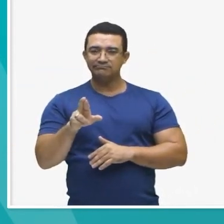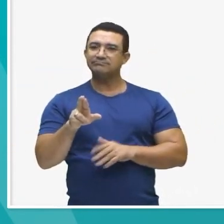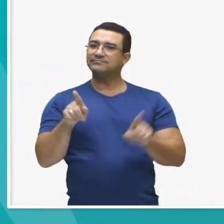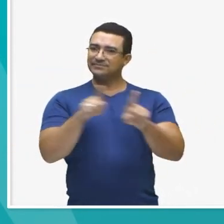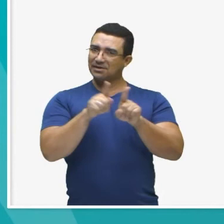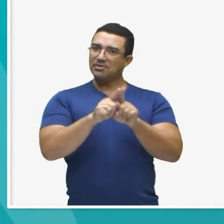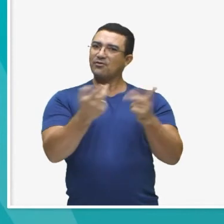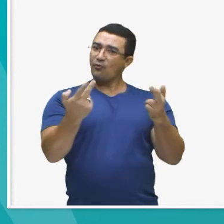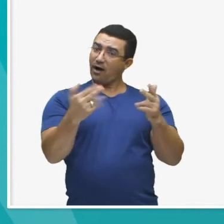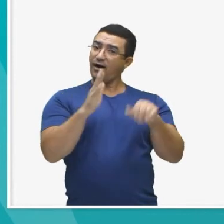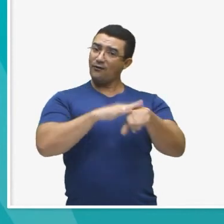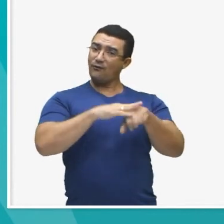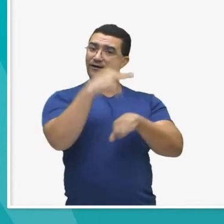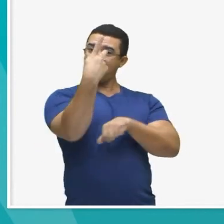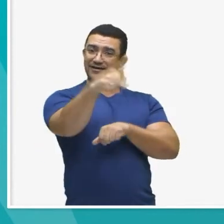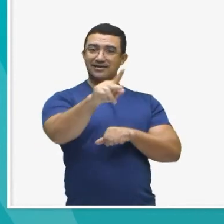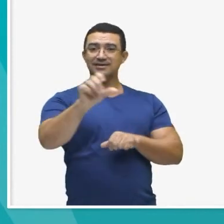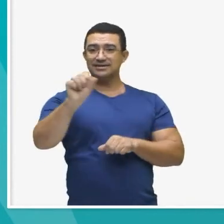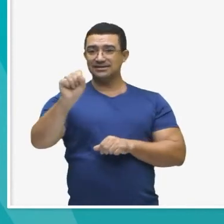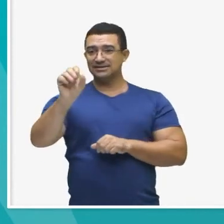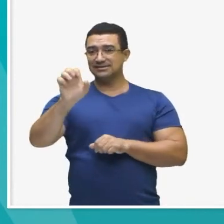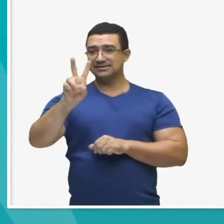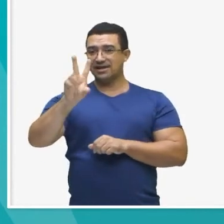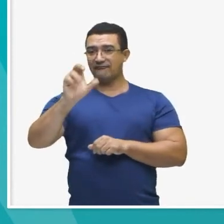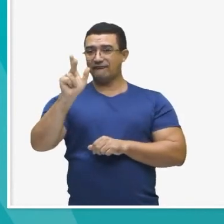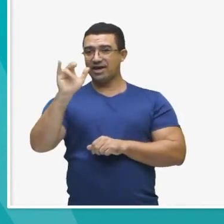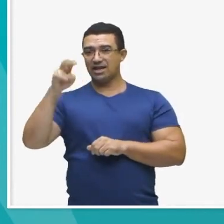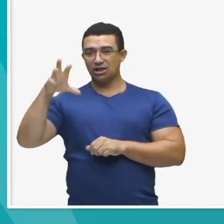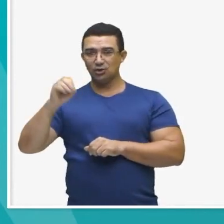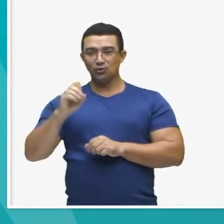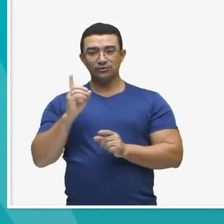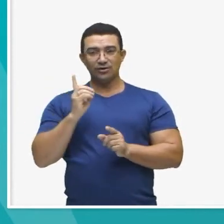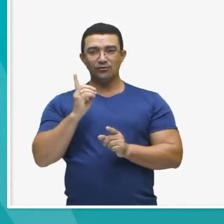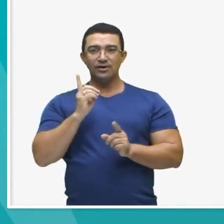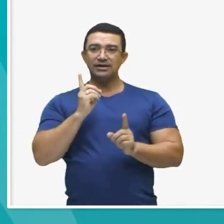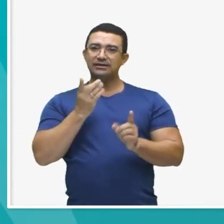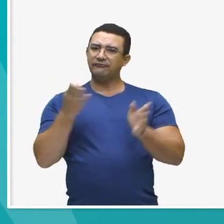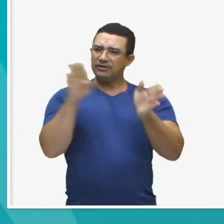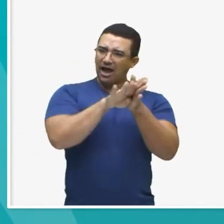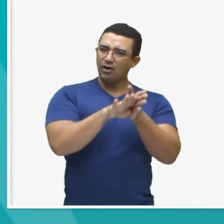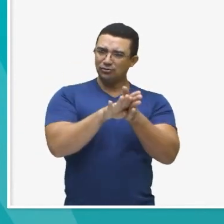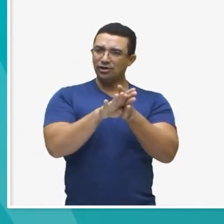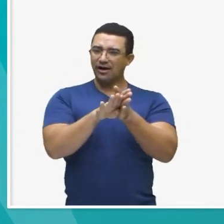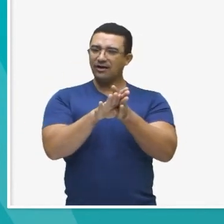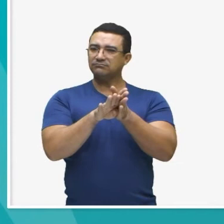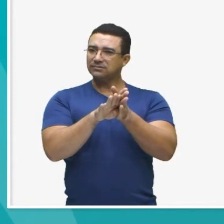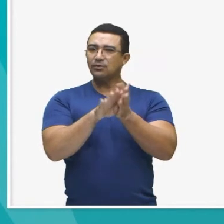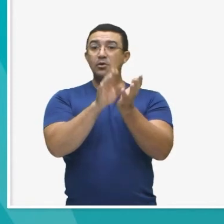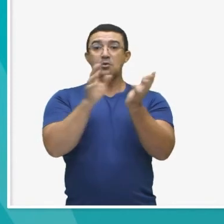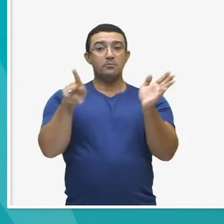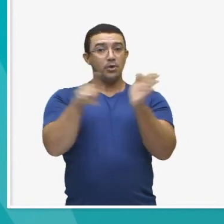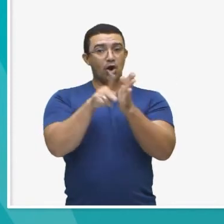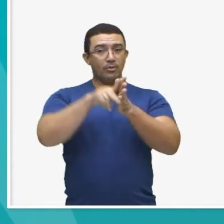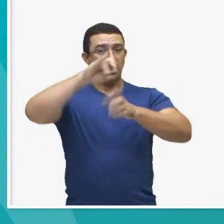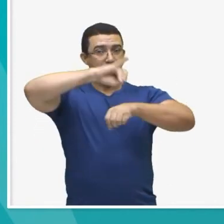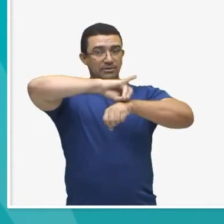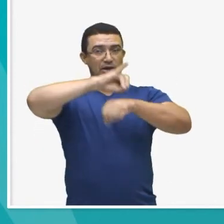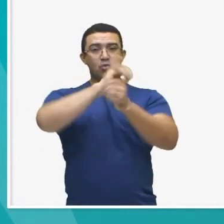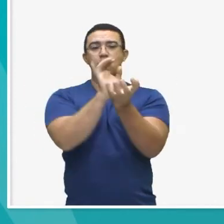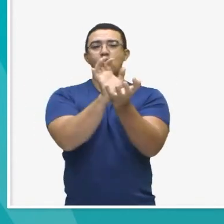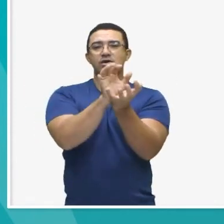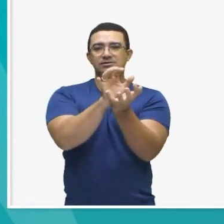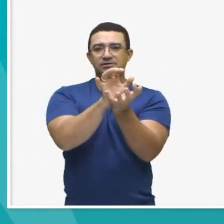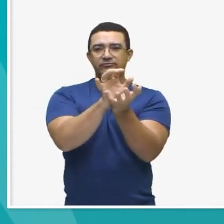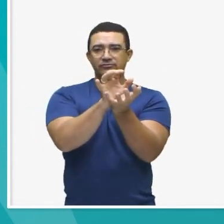ele vai encontrar aquilo que ele imagina desde o momento em que ele saiu da sua cidade,